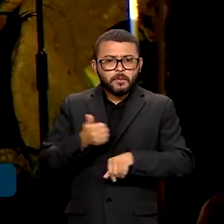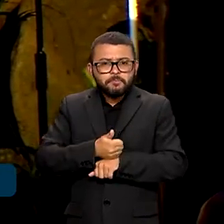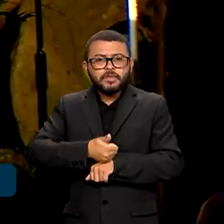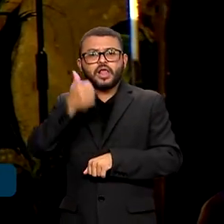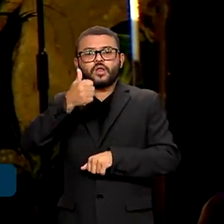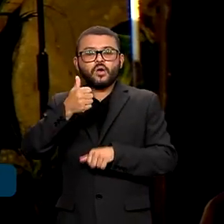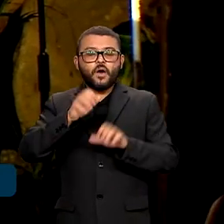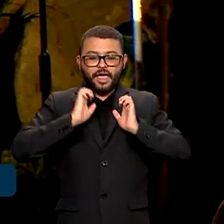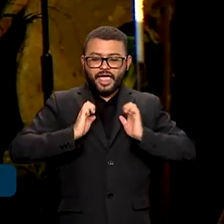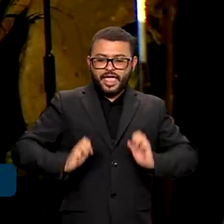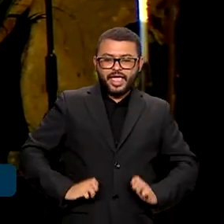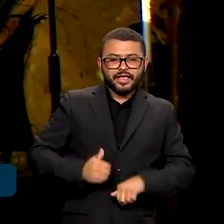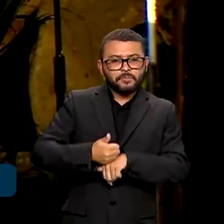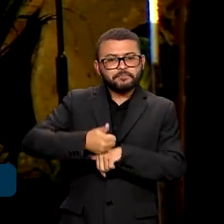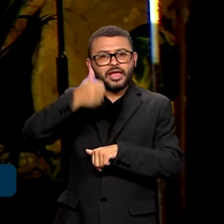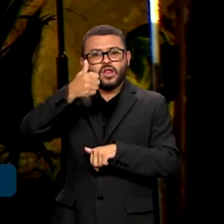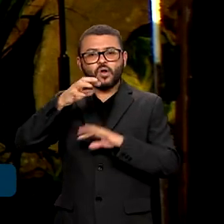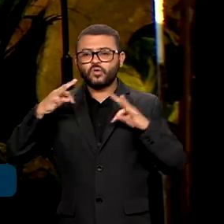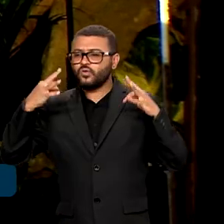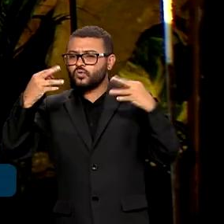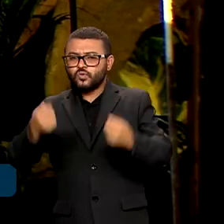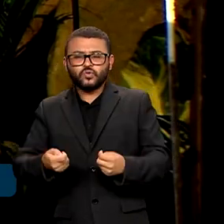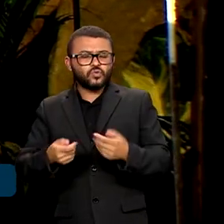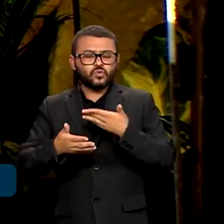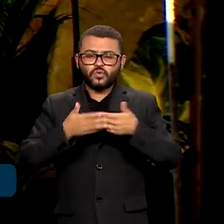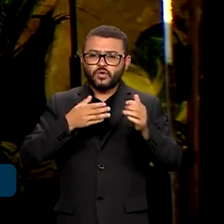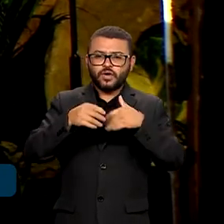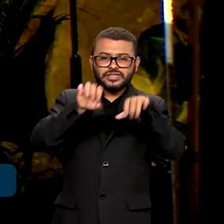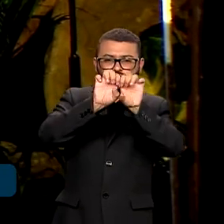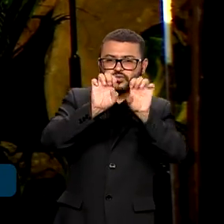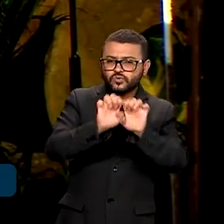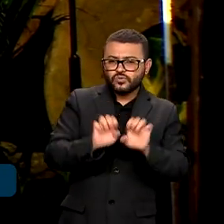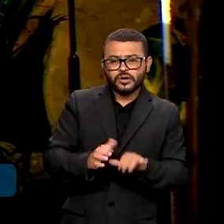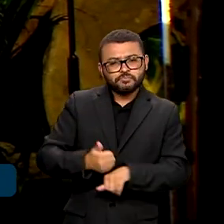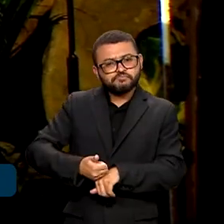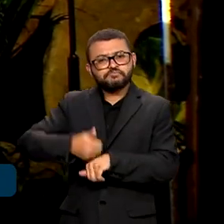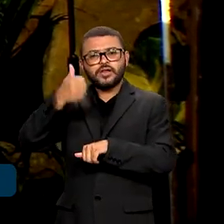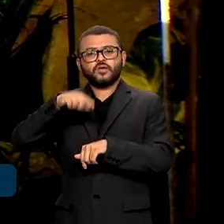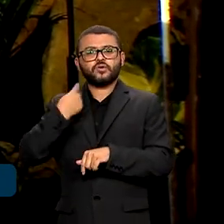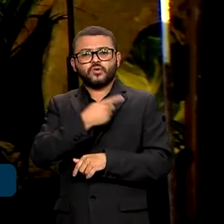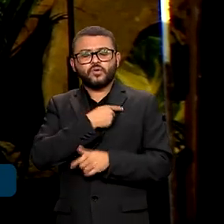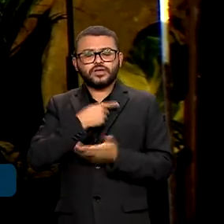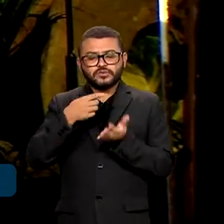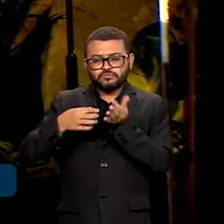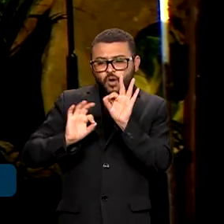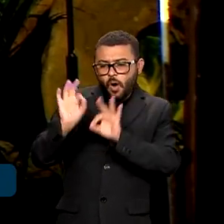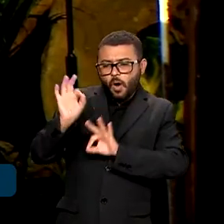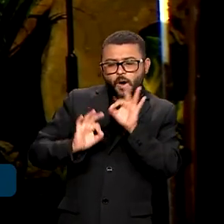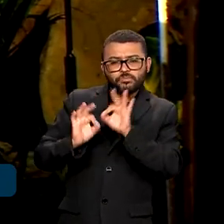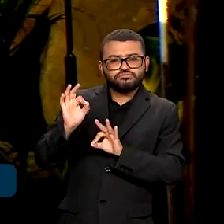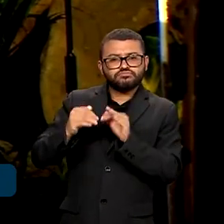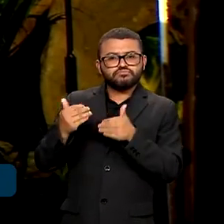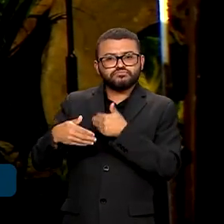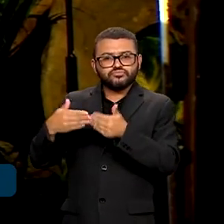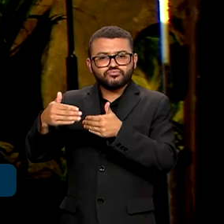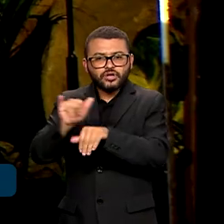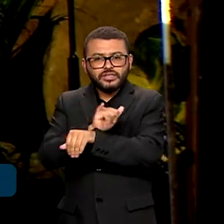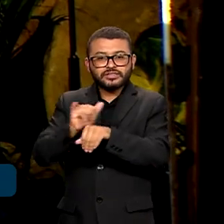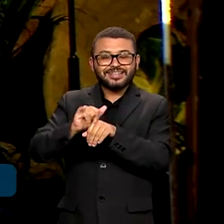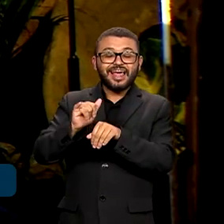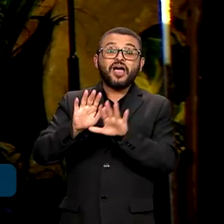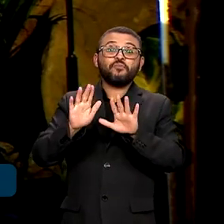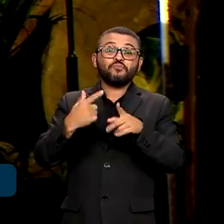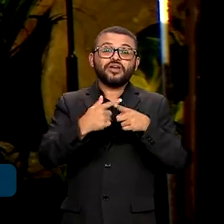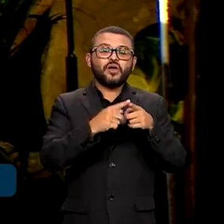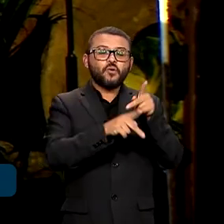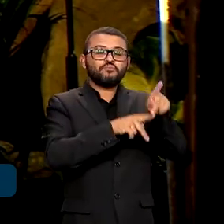dimensão ética e na sua dimensão estética. Que a gente saia daqui com o mandato de que o povo da